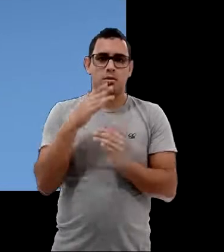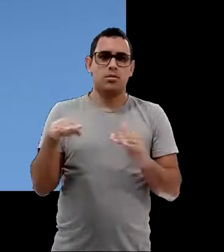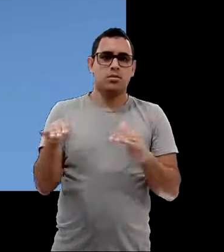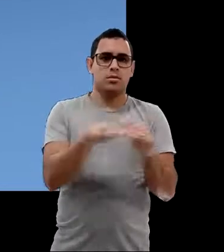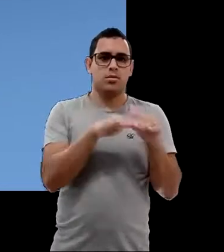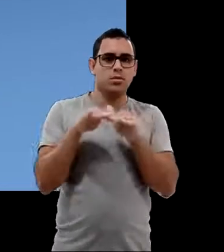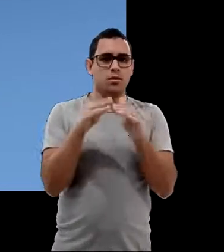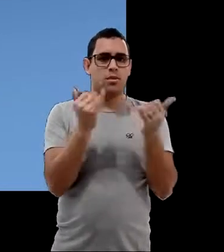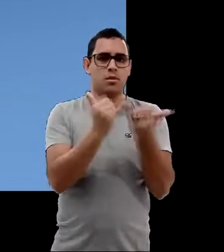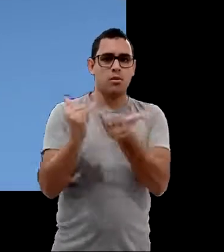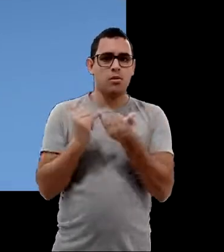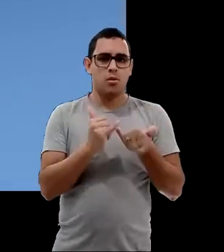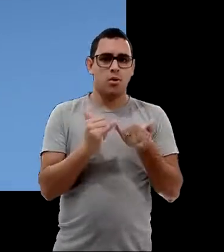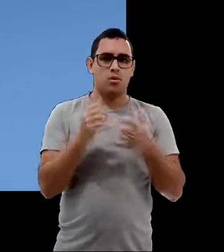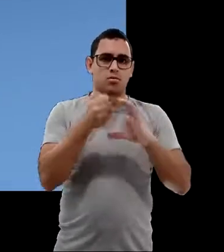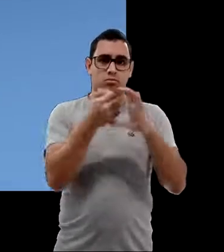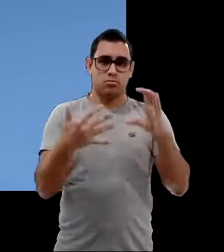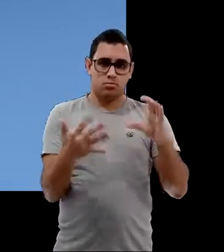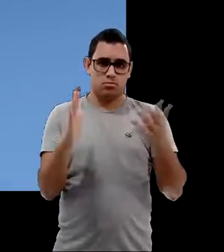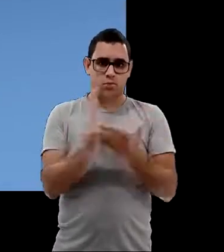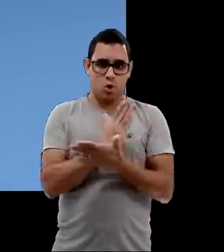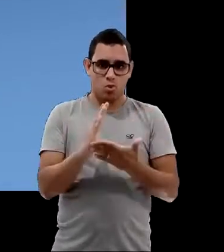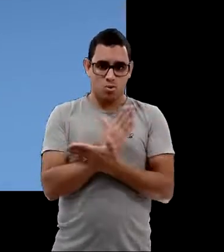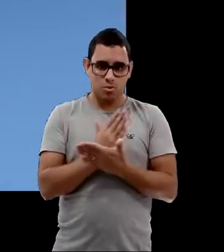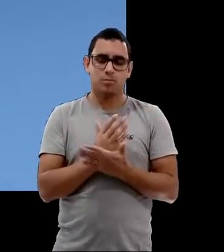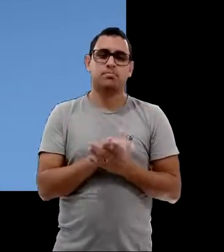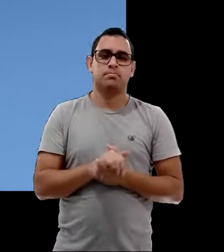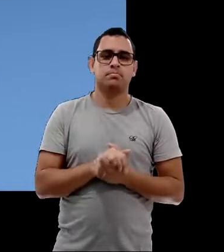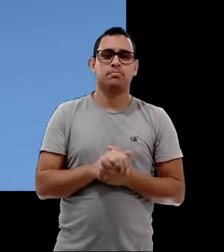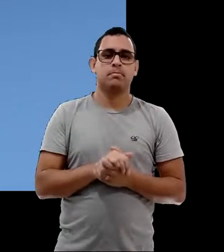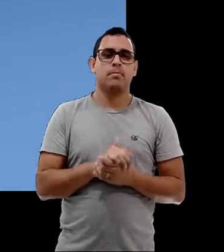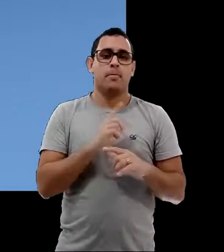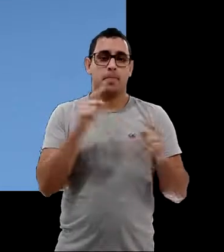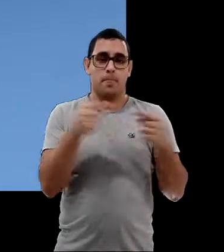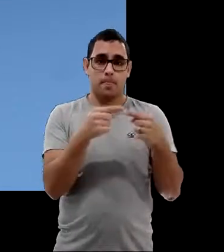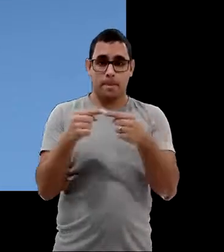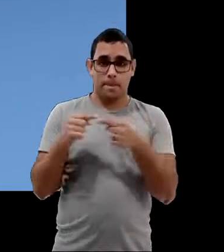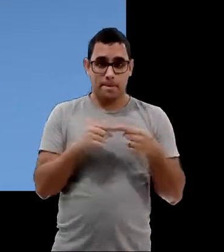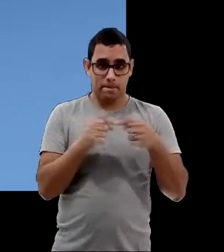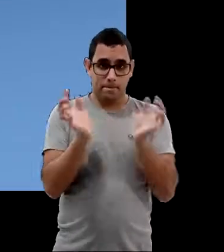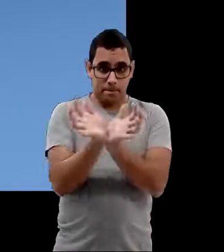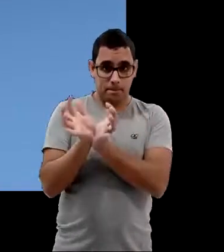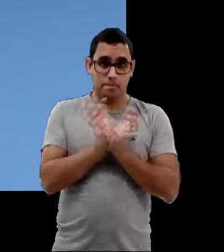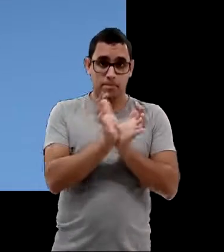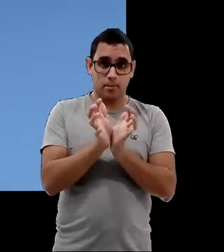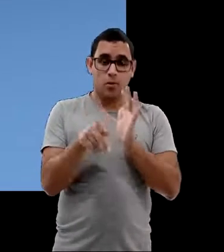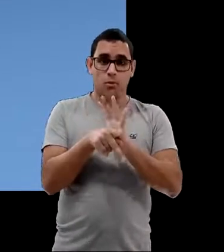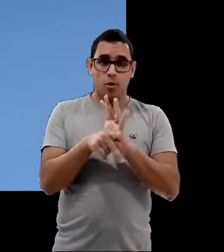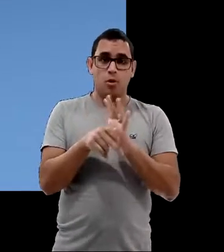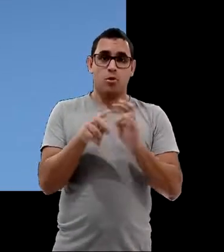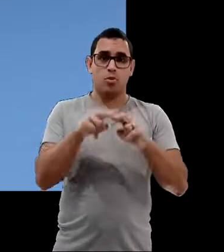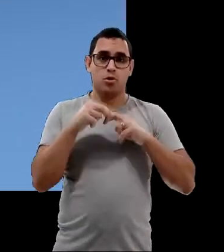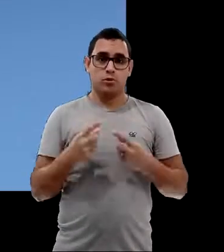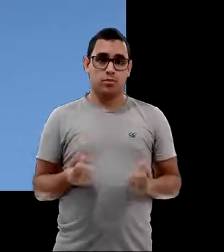praticamente homogêneo dentro de alguns aspectos. E esses grupos, de acordo com a